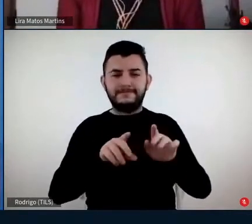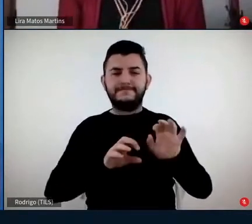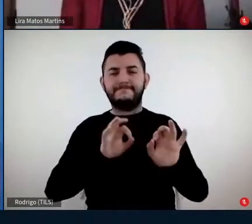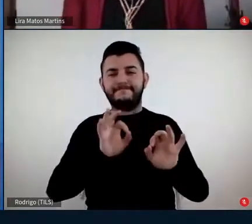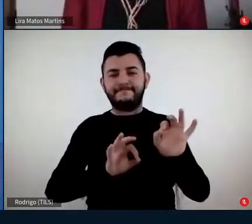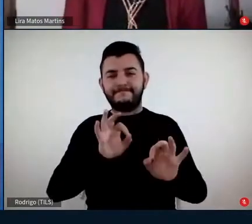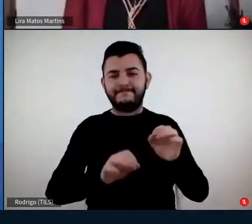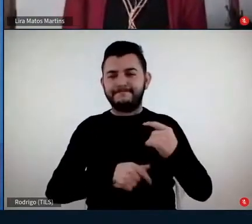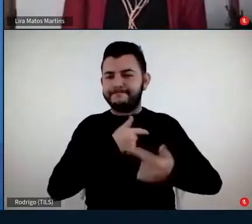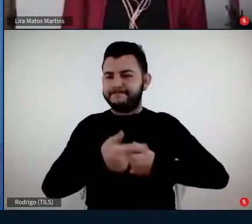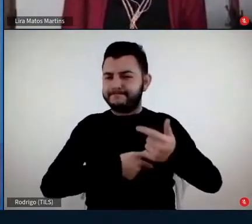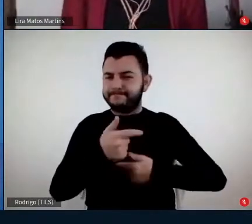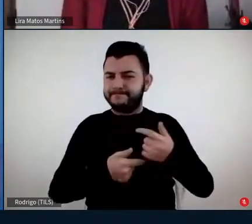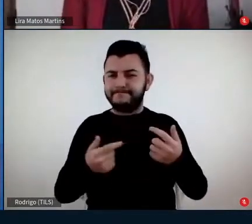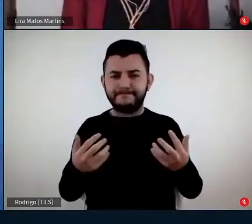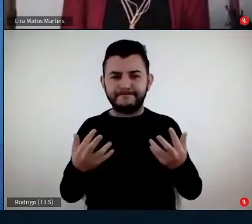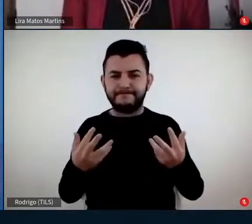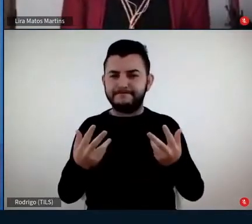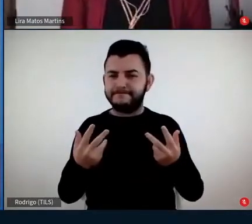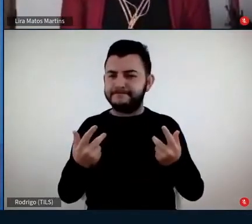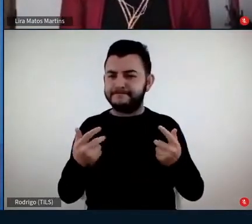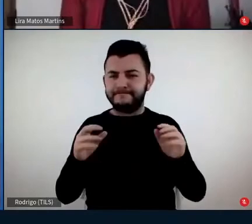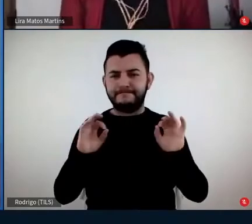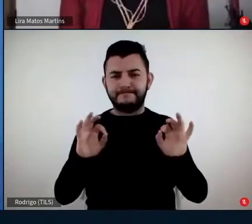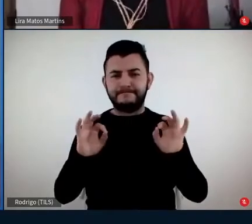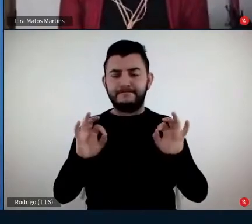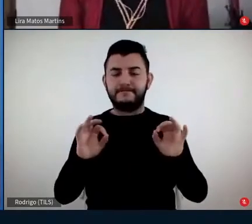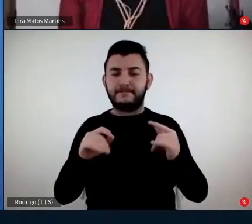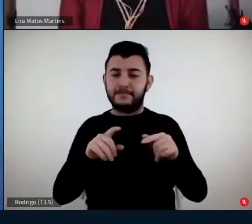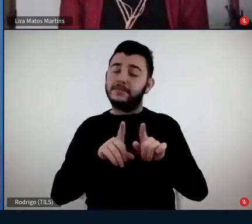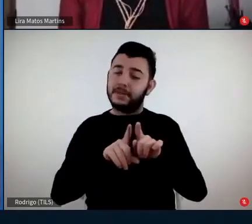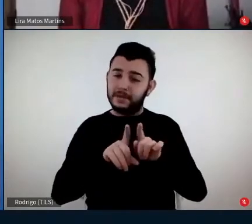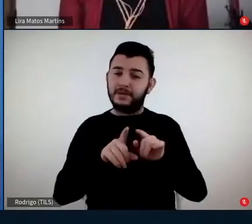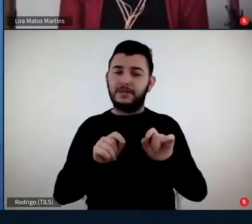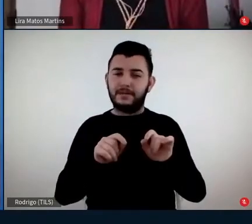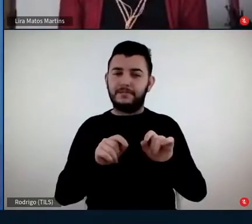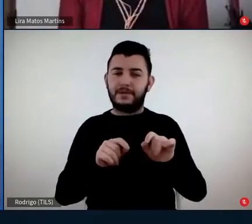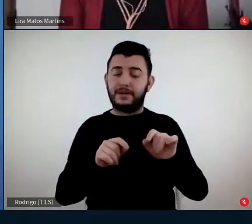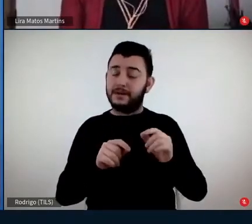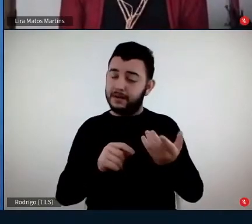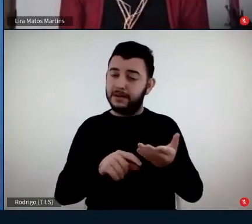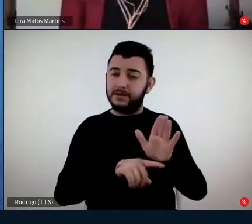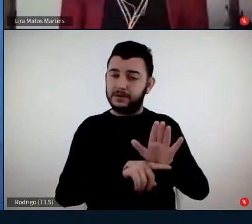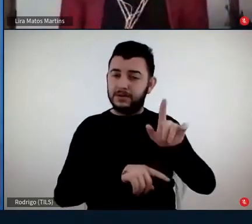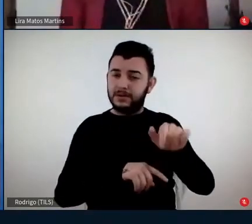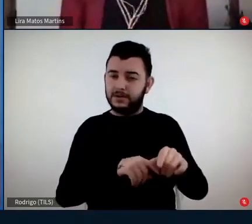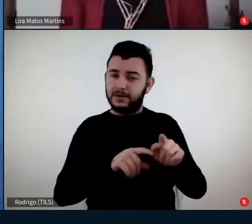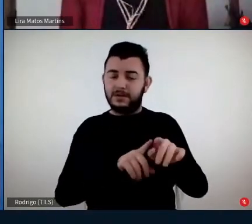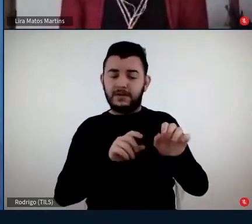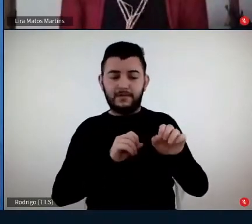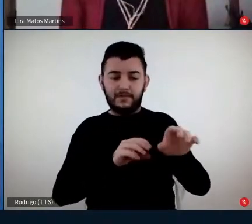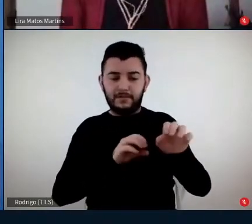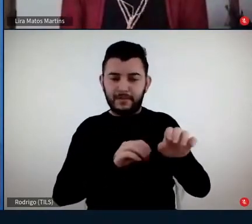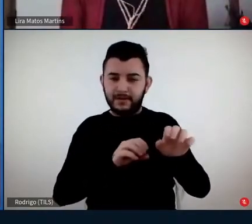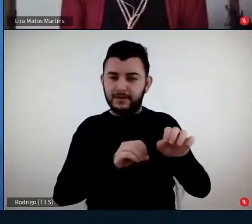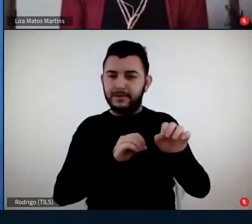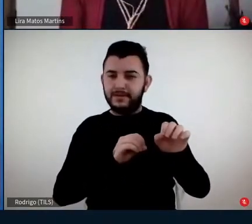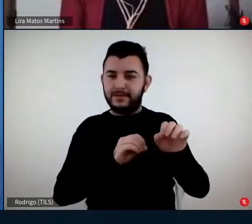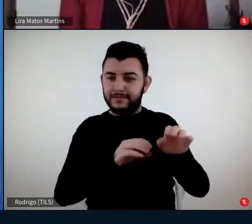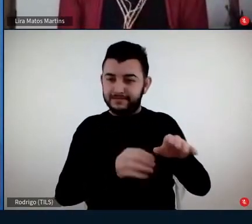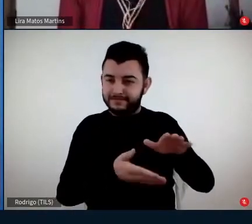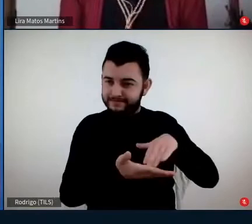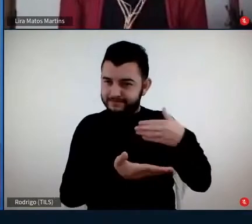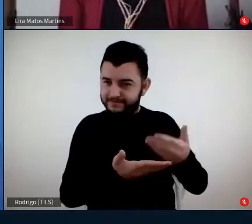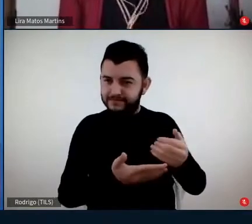aí de excelência, continuar inaugurando novas frentes na formação de intérpretes educacionais de modo